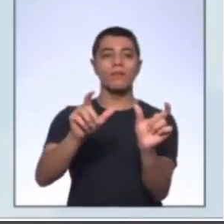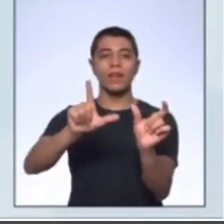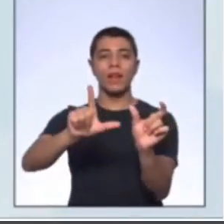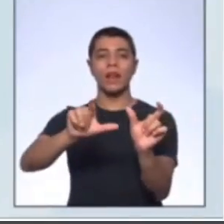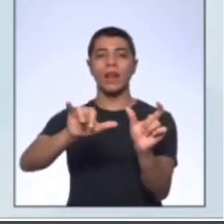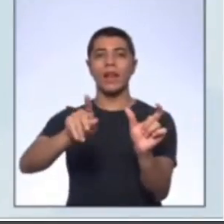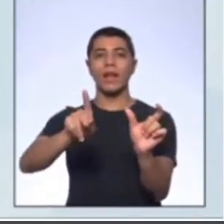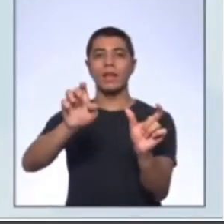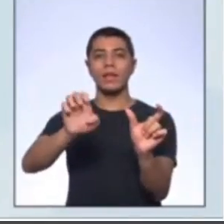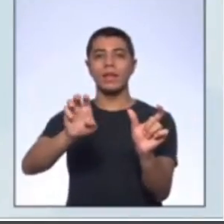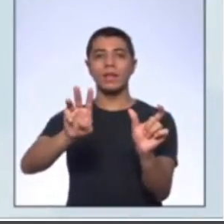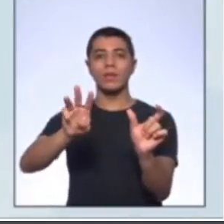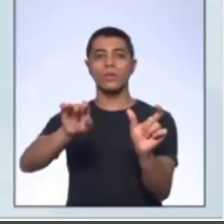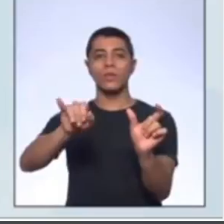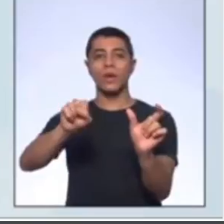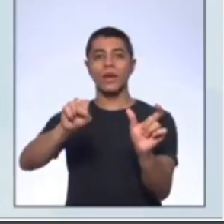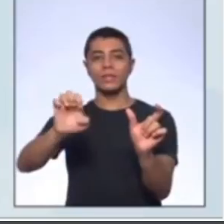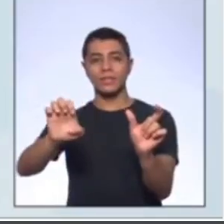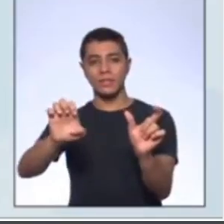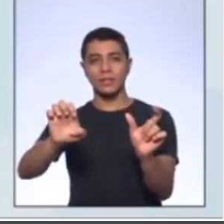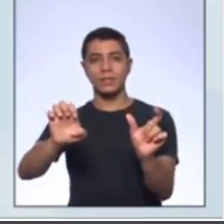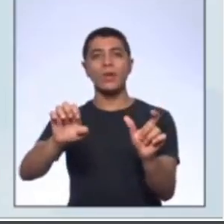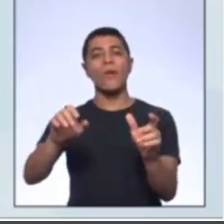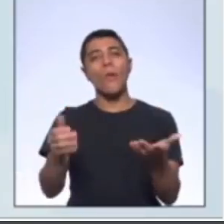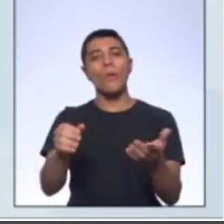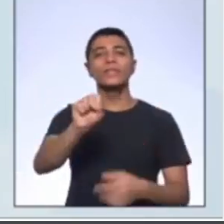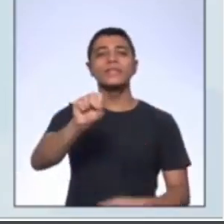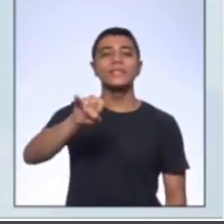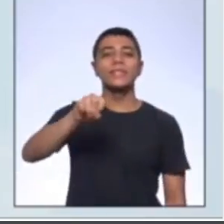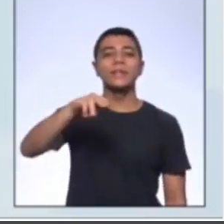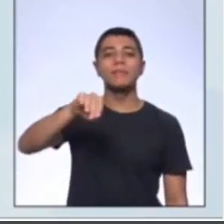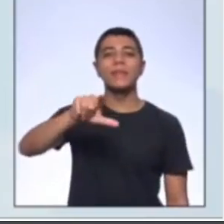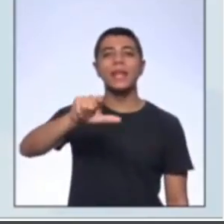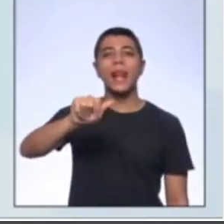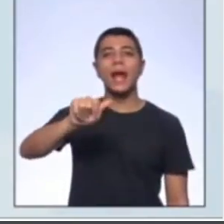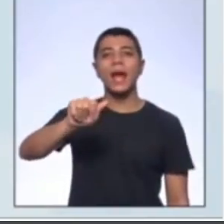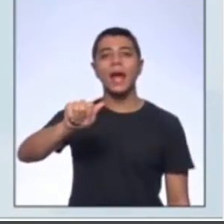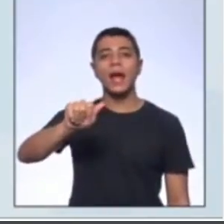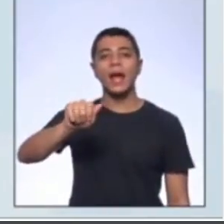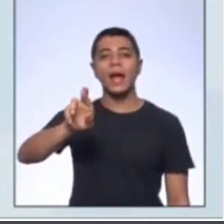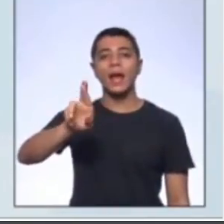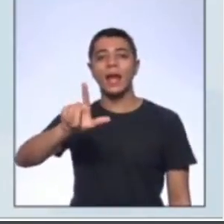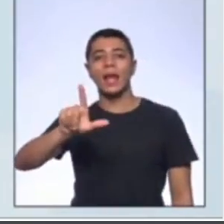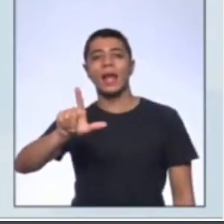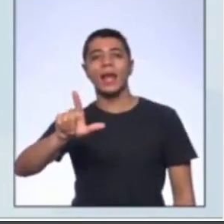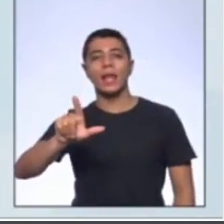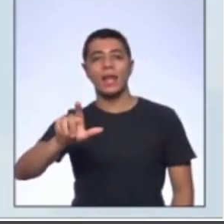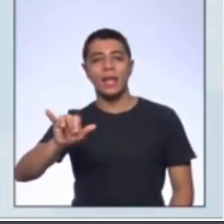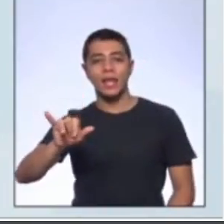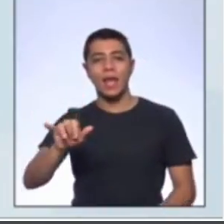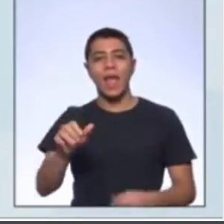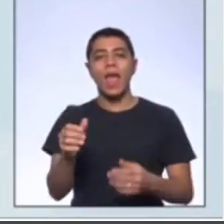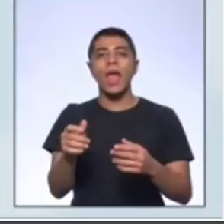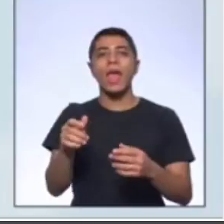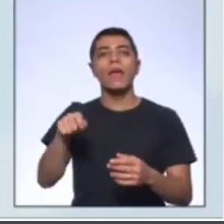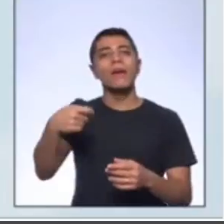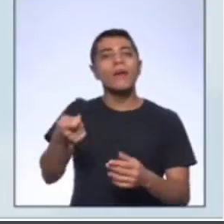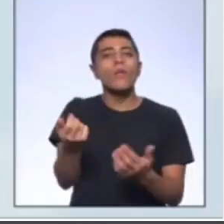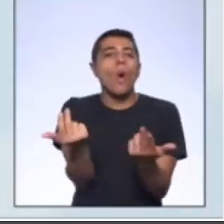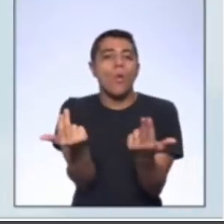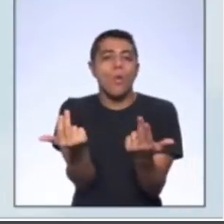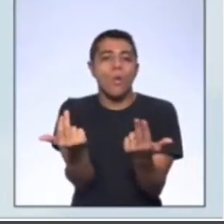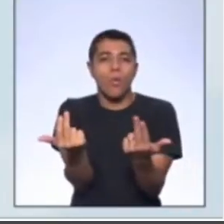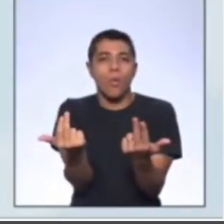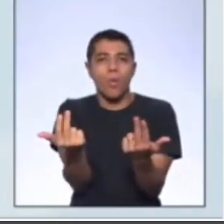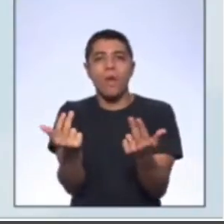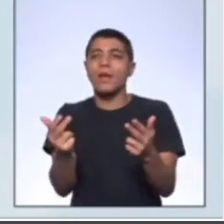ou similar way semelhantemente similarmente para dar um exemplo a expressão conhecida de